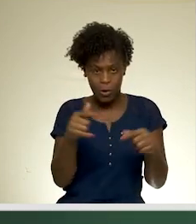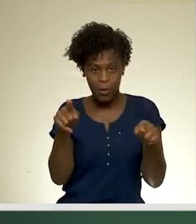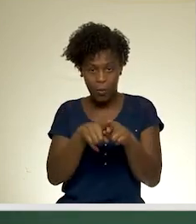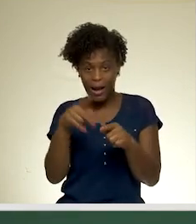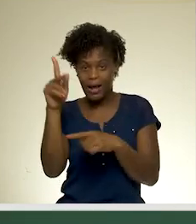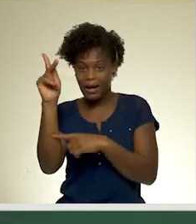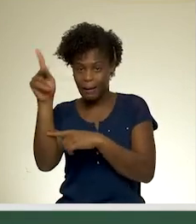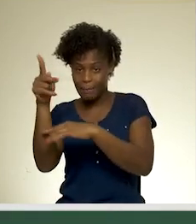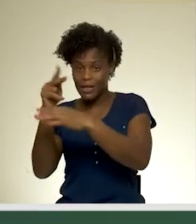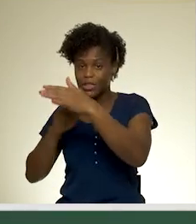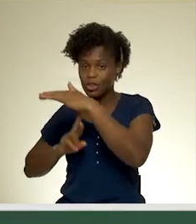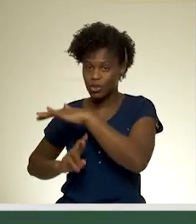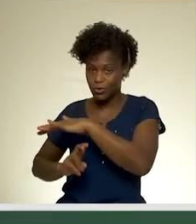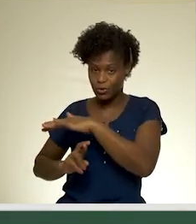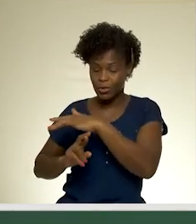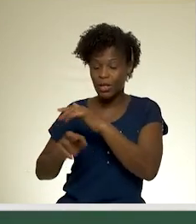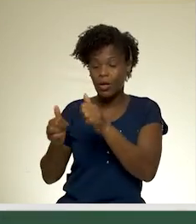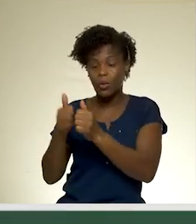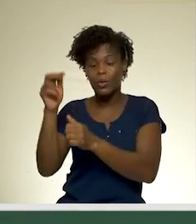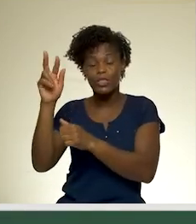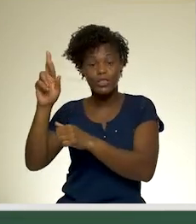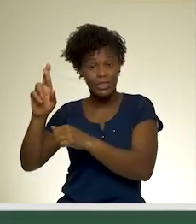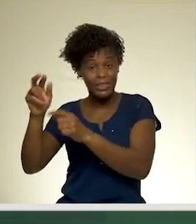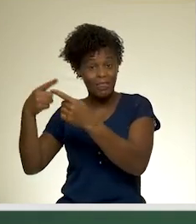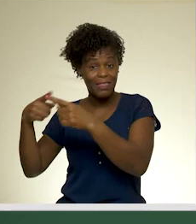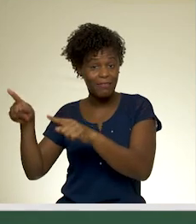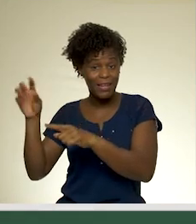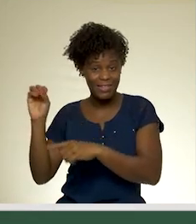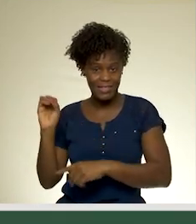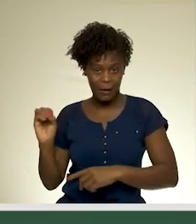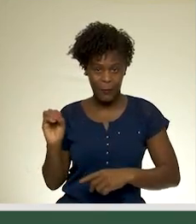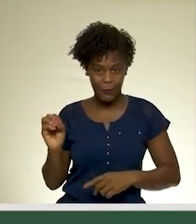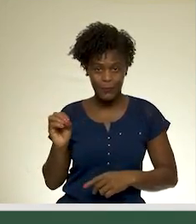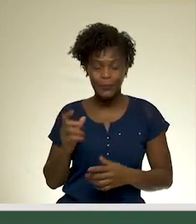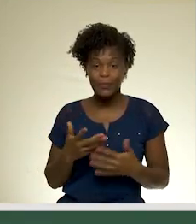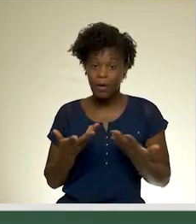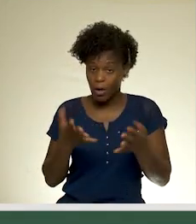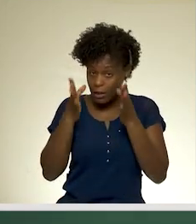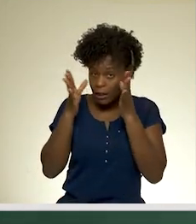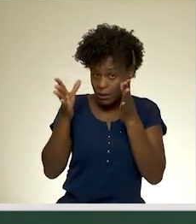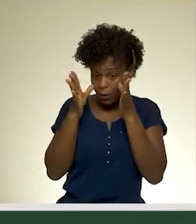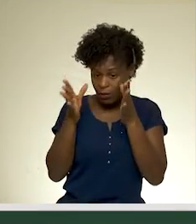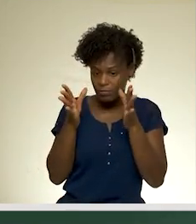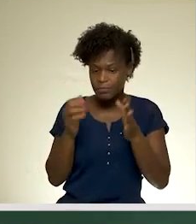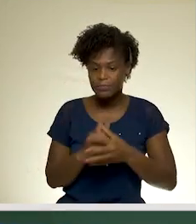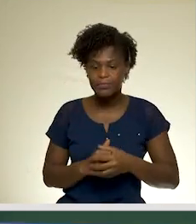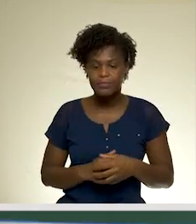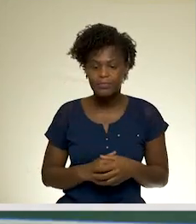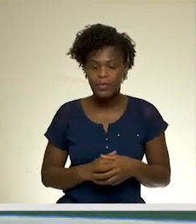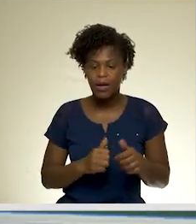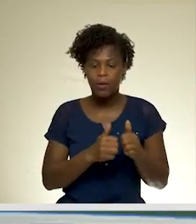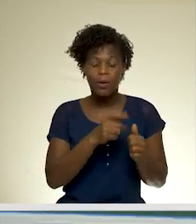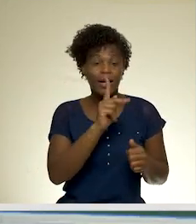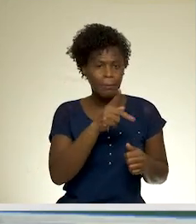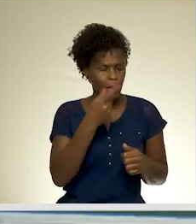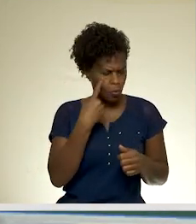igual a K sobre x, com x é diferente de 0. Atenção, com K